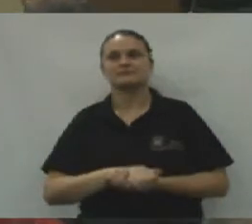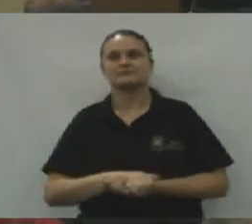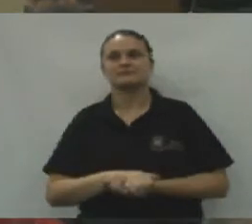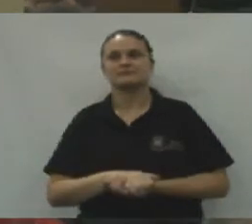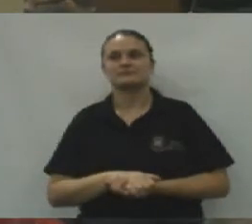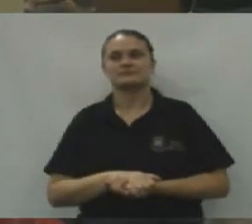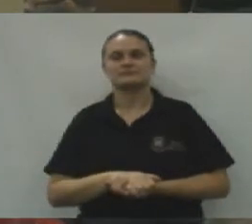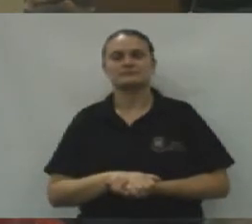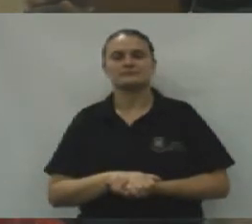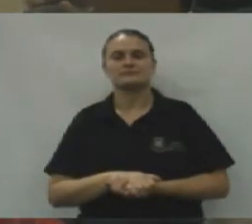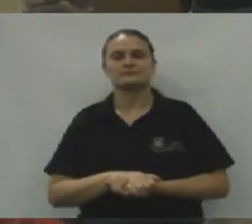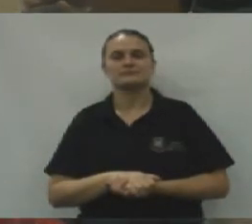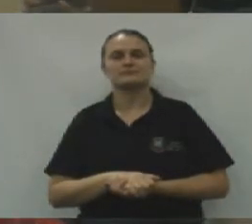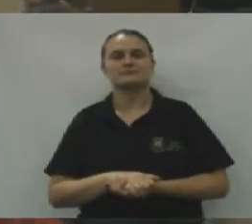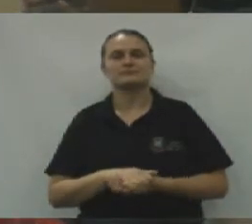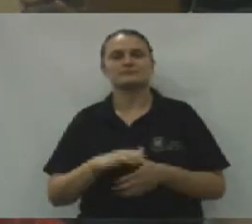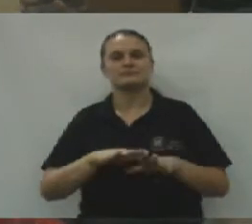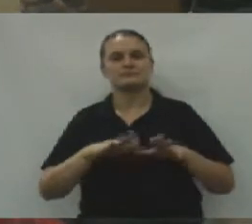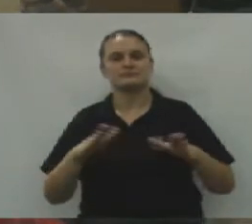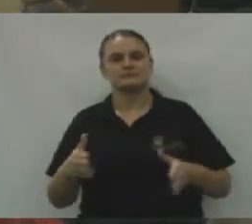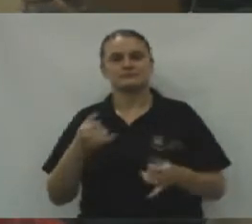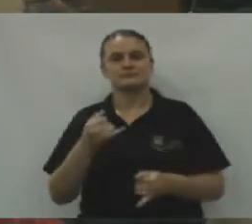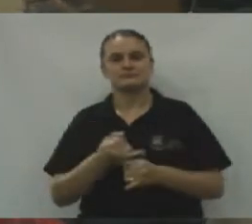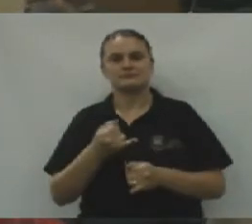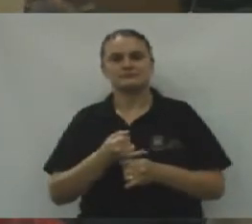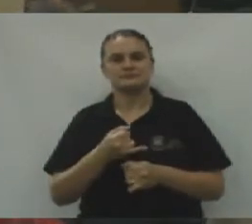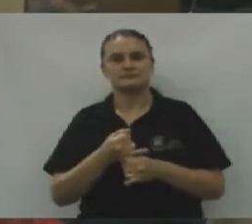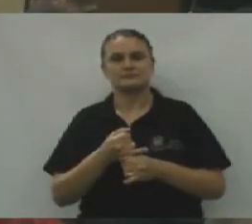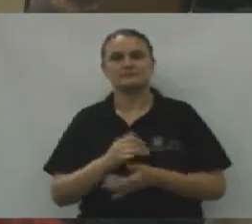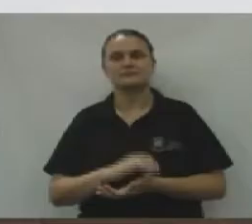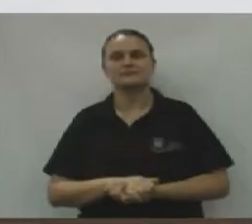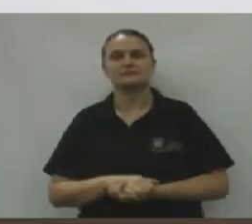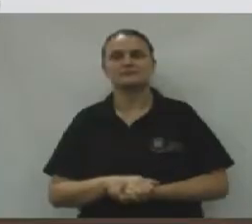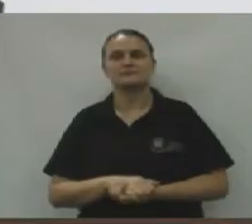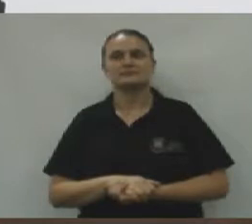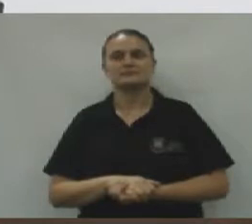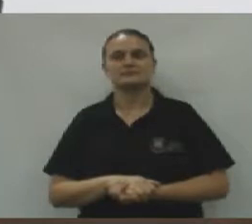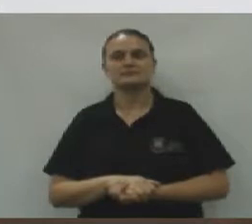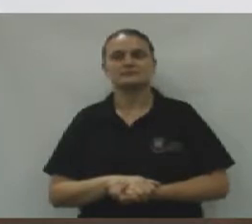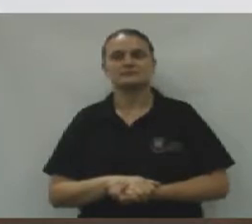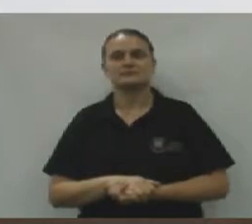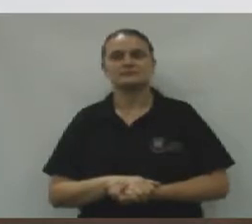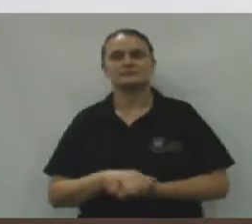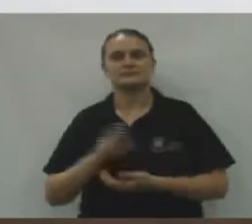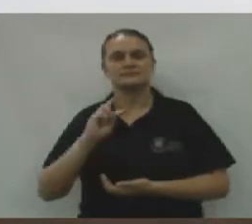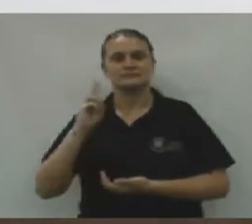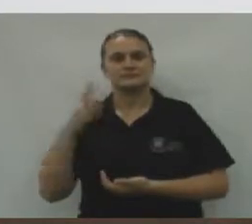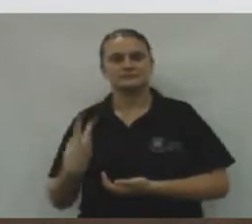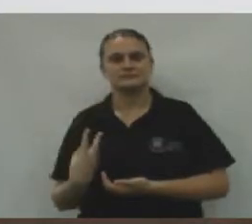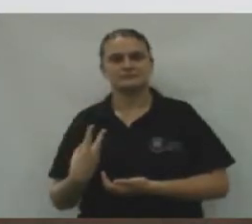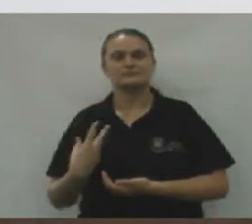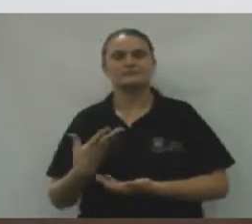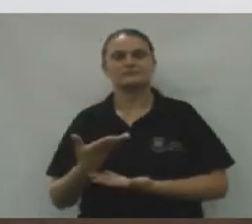Senhores munícipes aqui presentes, mesa diretora, senhores vereadores,